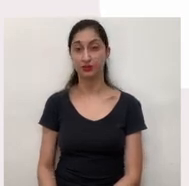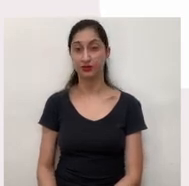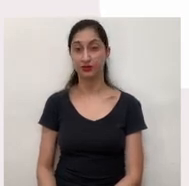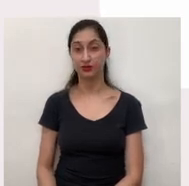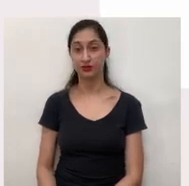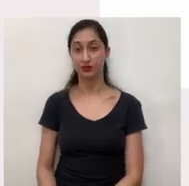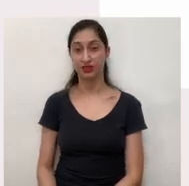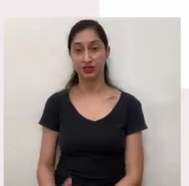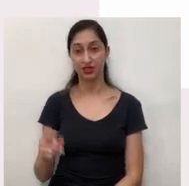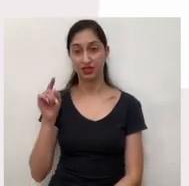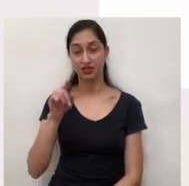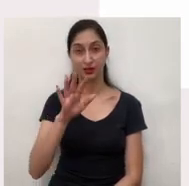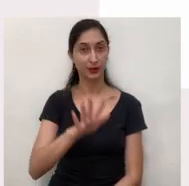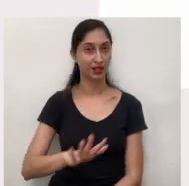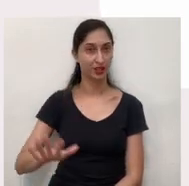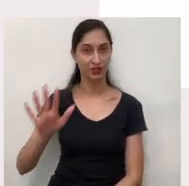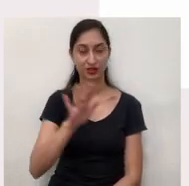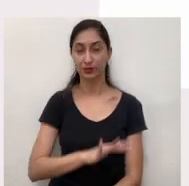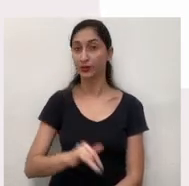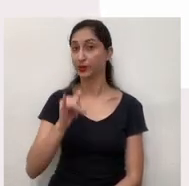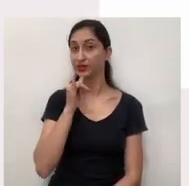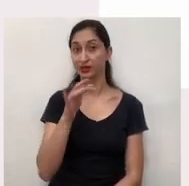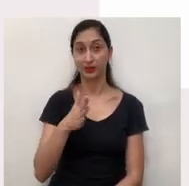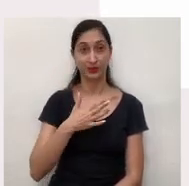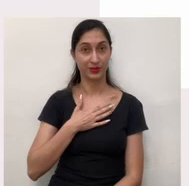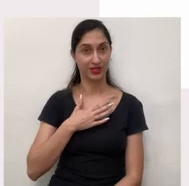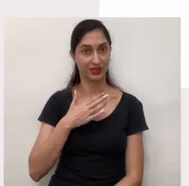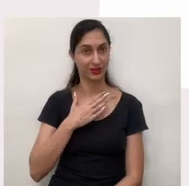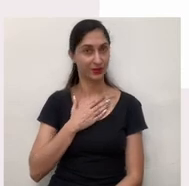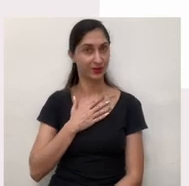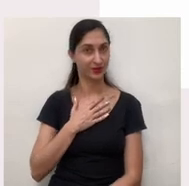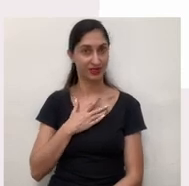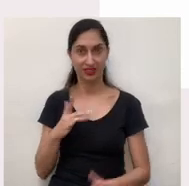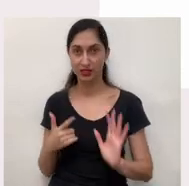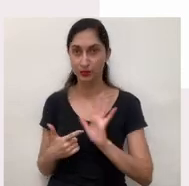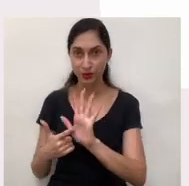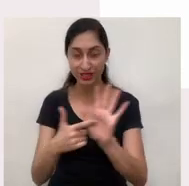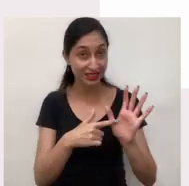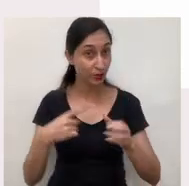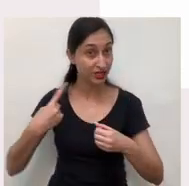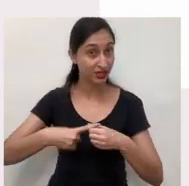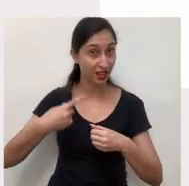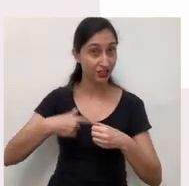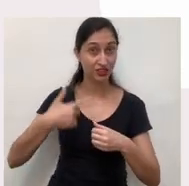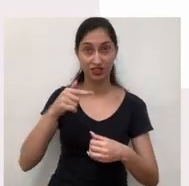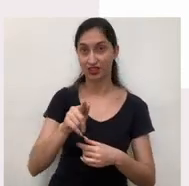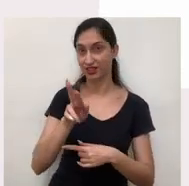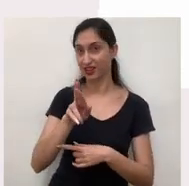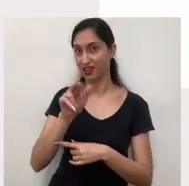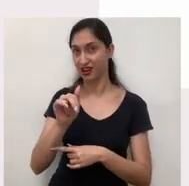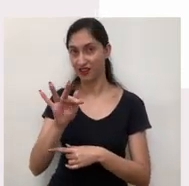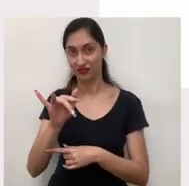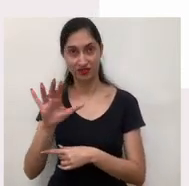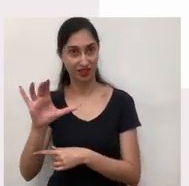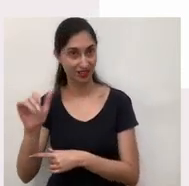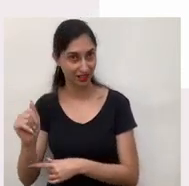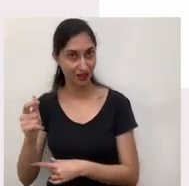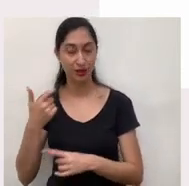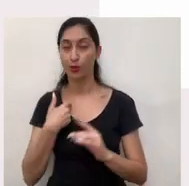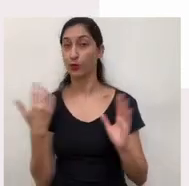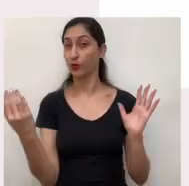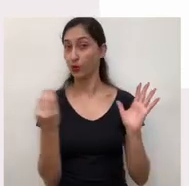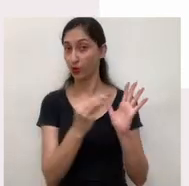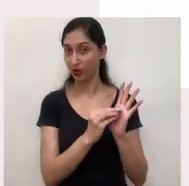foi como o trabalho do ornamento foi revisitado na exposição Cidade Gráfica, coloquei o link aí nessa lista